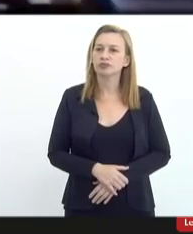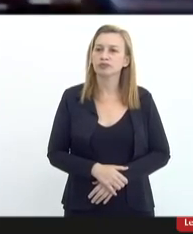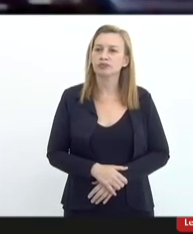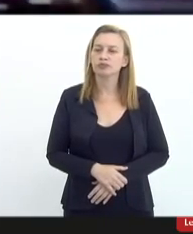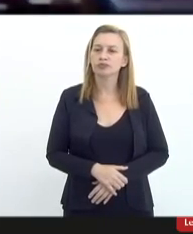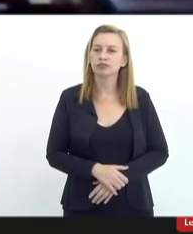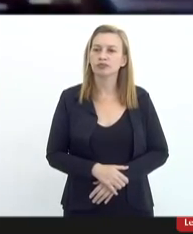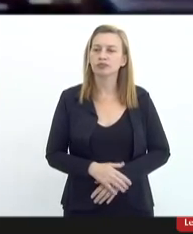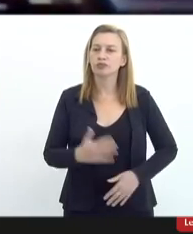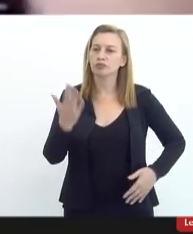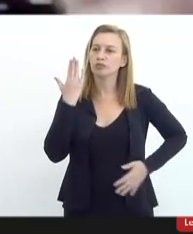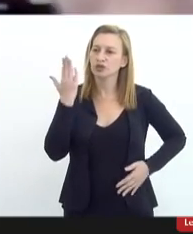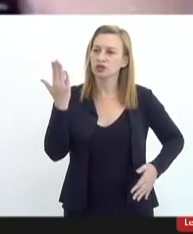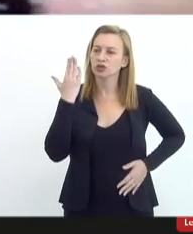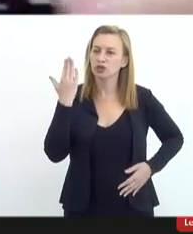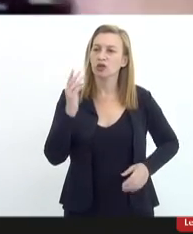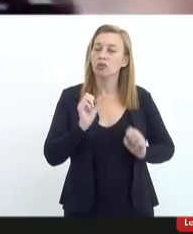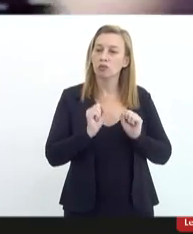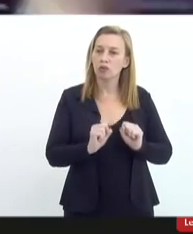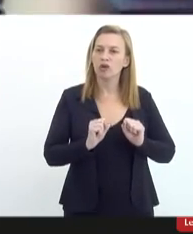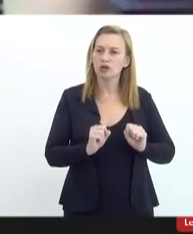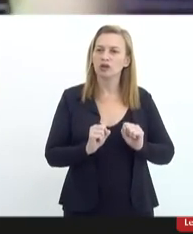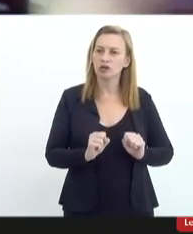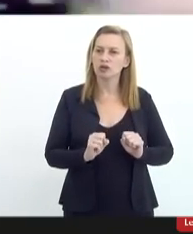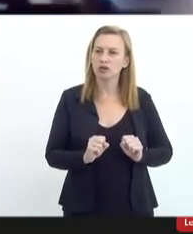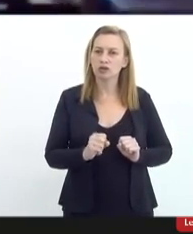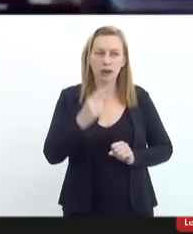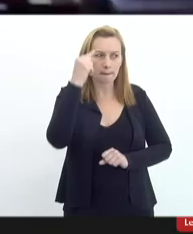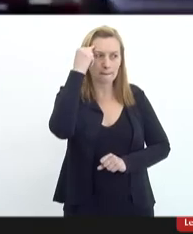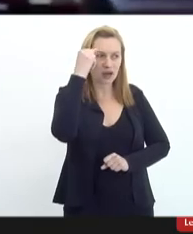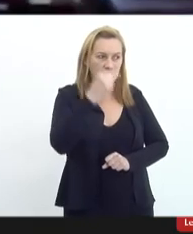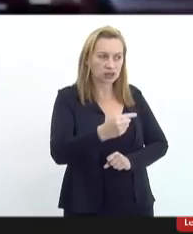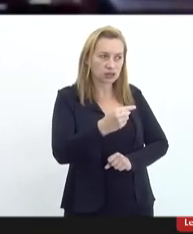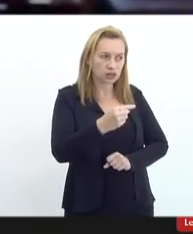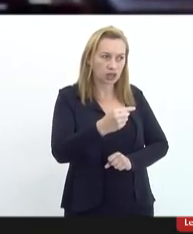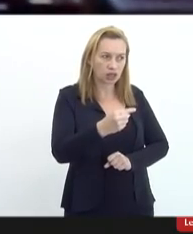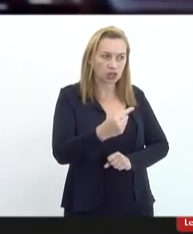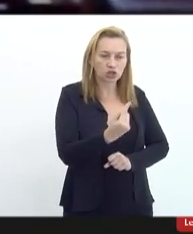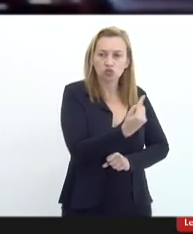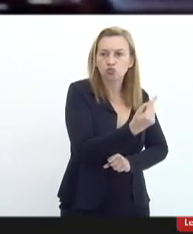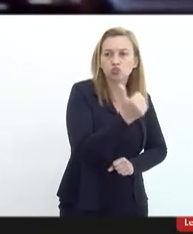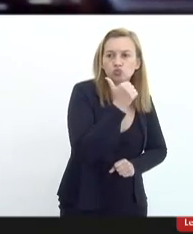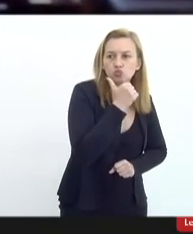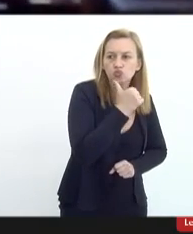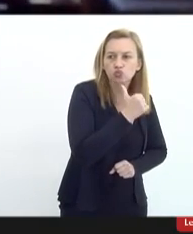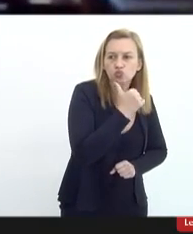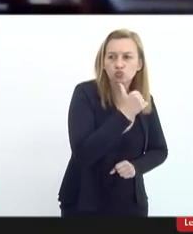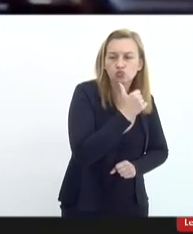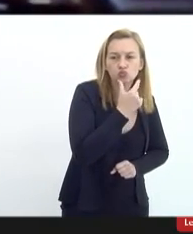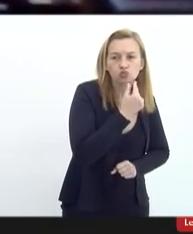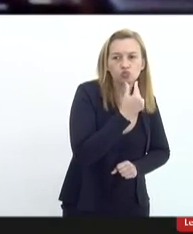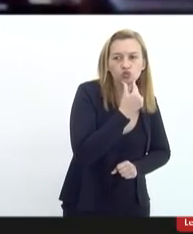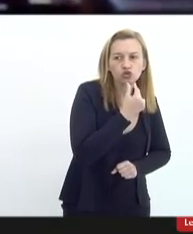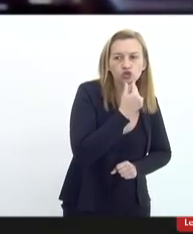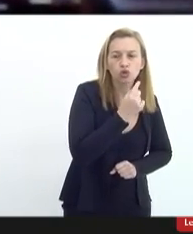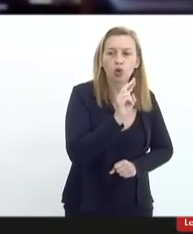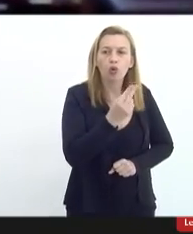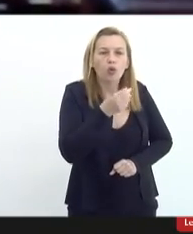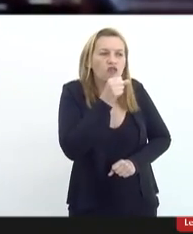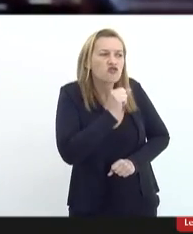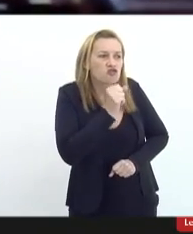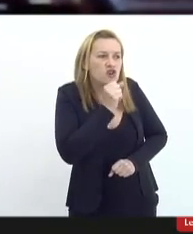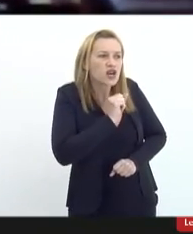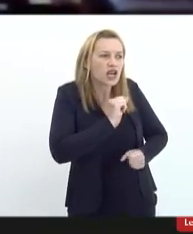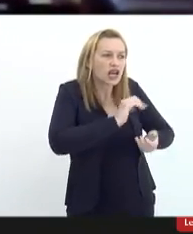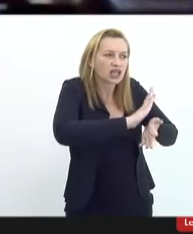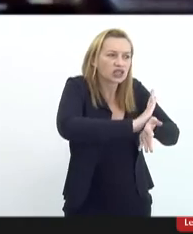um traficante possa impor um menino a uma senhora idosa